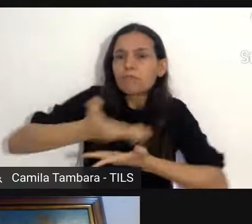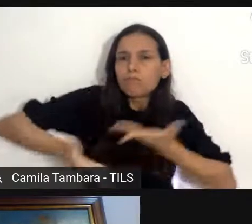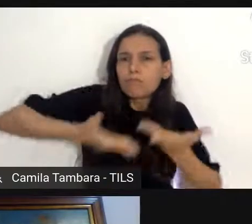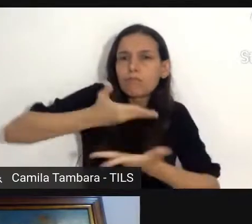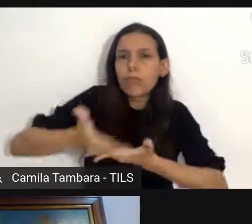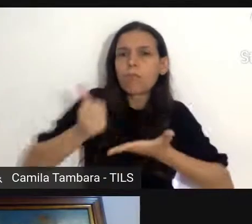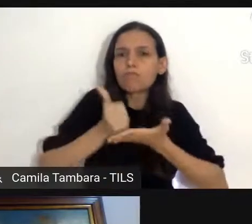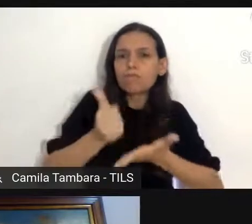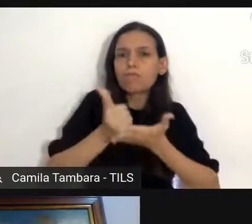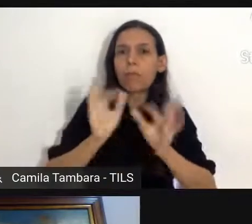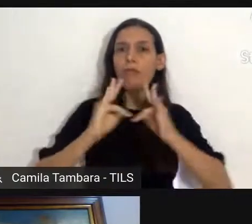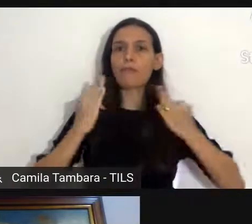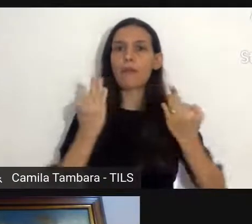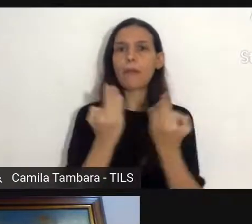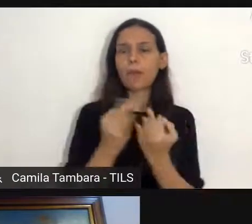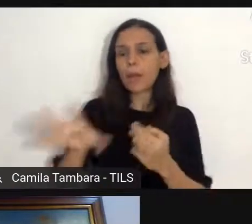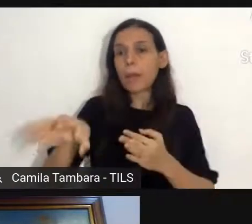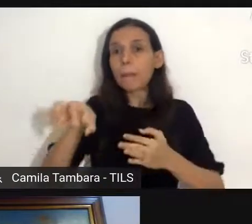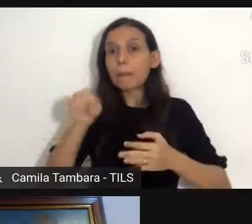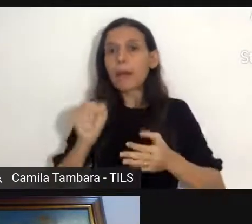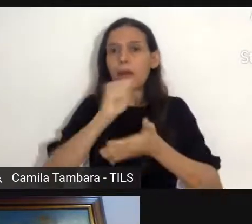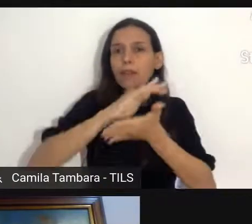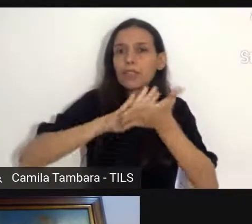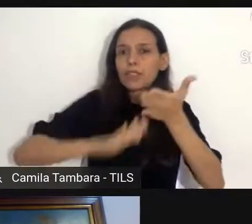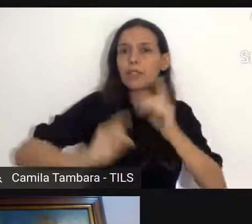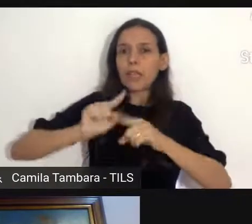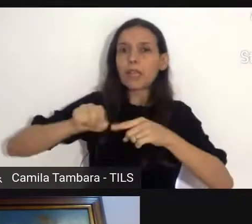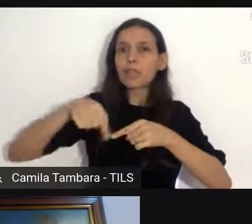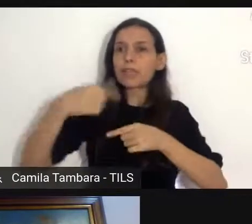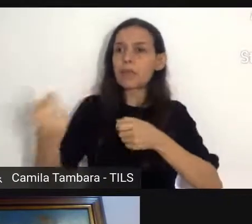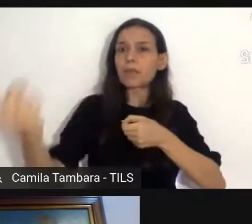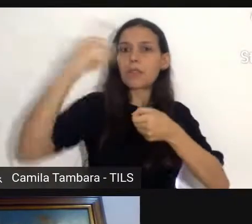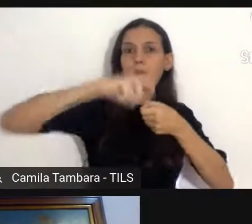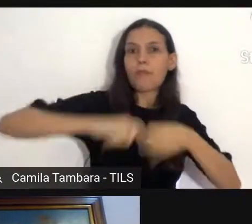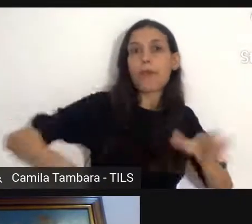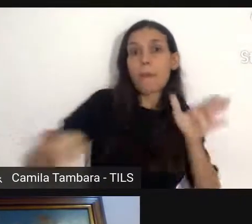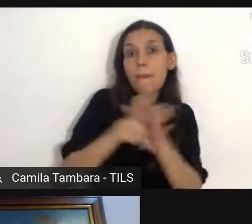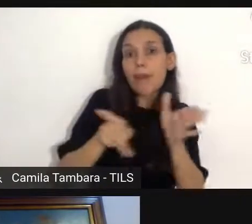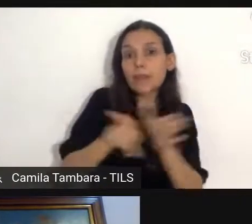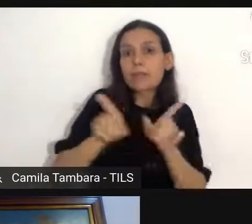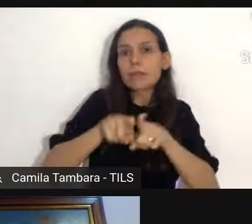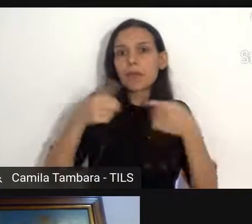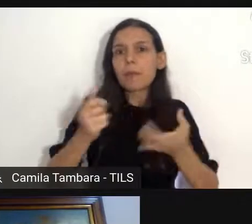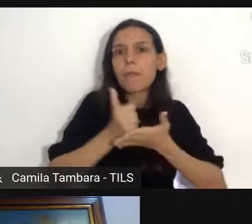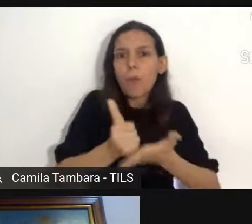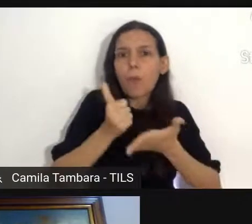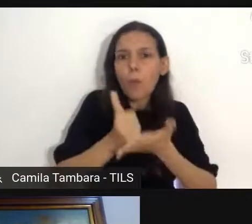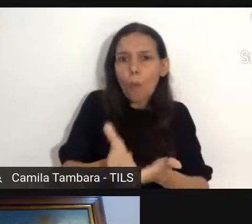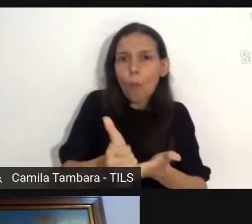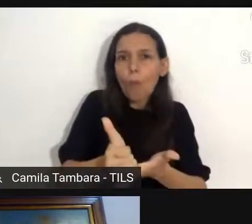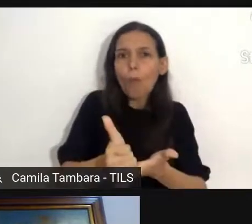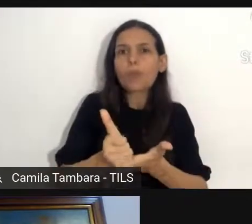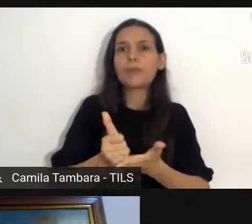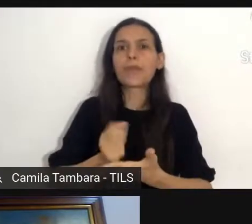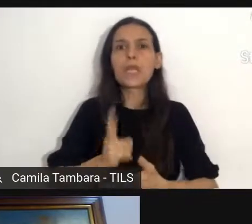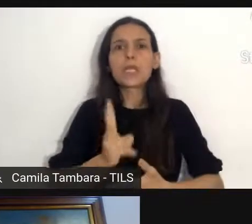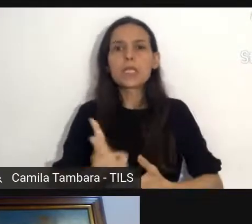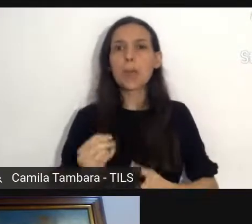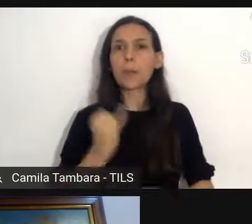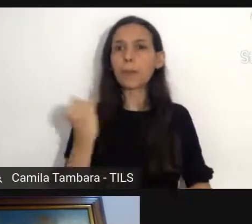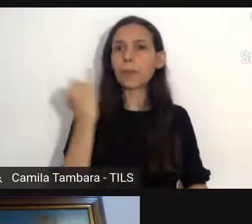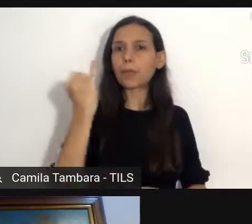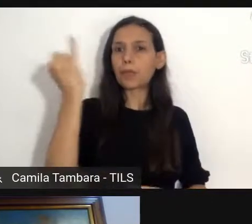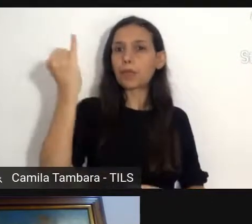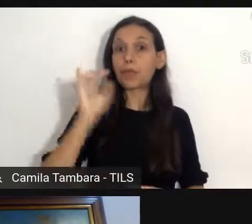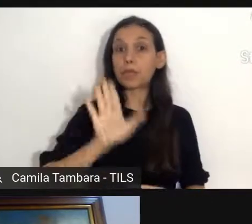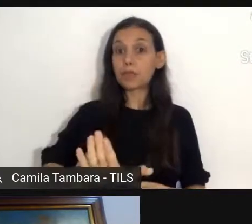em pegar, em devolver, em participar, em acompanhar, que sempre foi importante, mas mais do que nunca